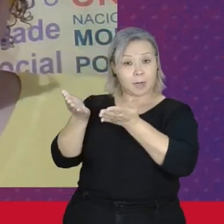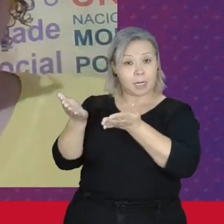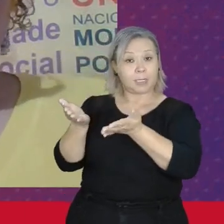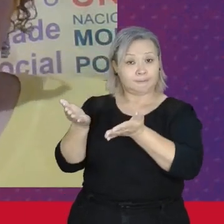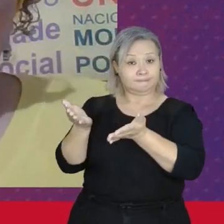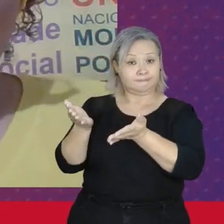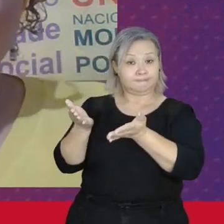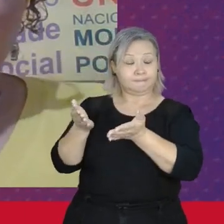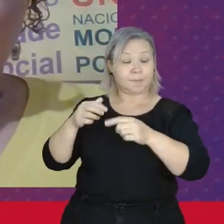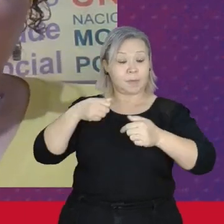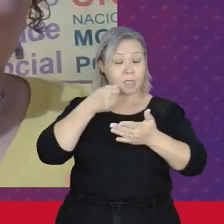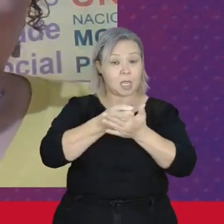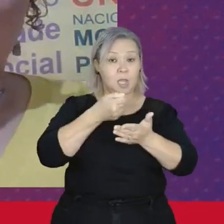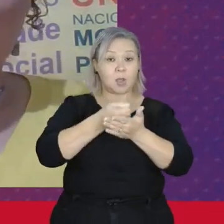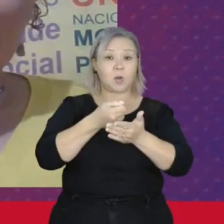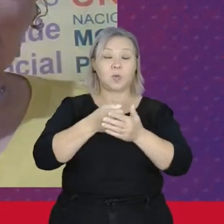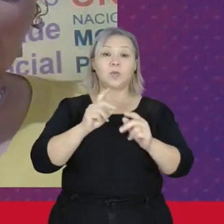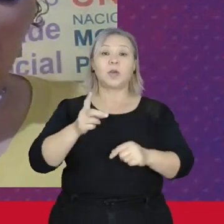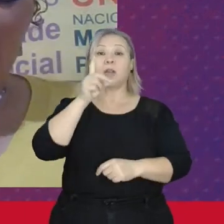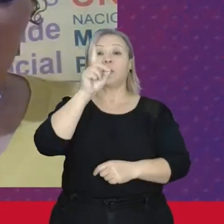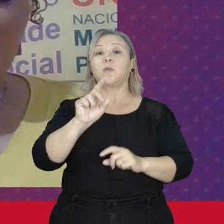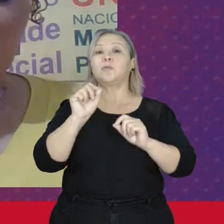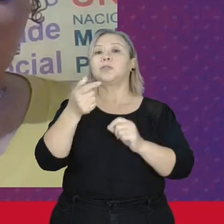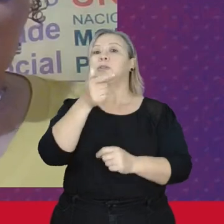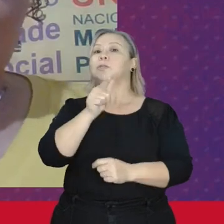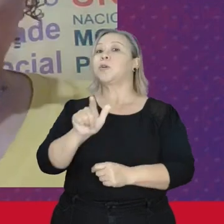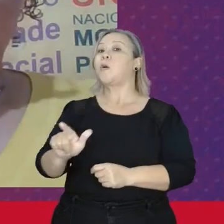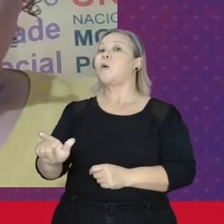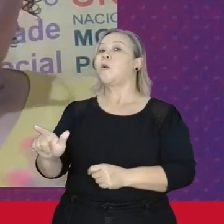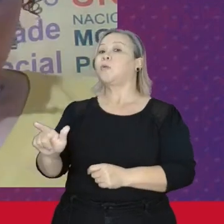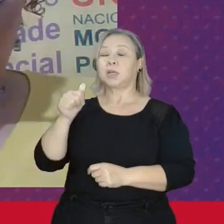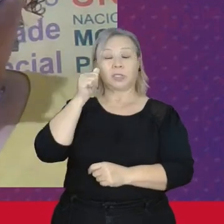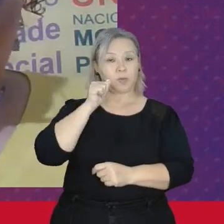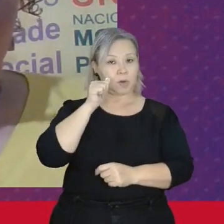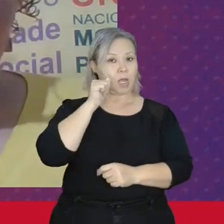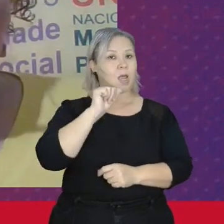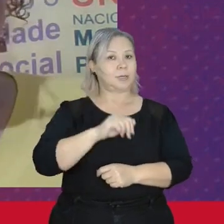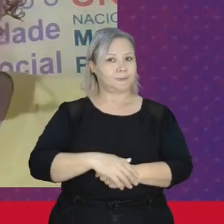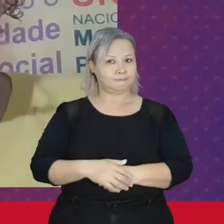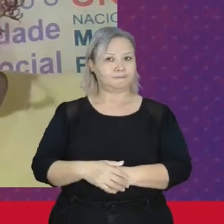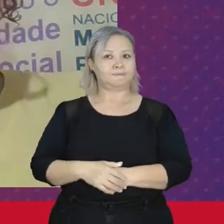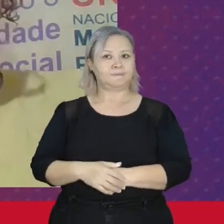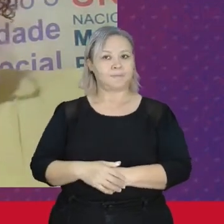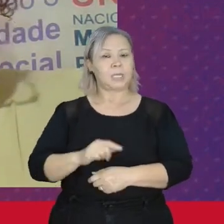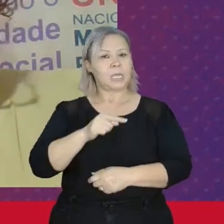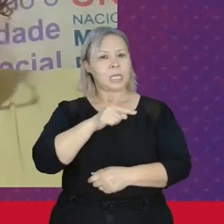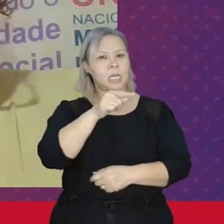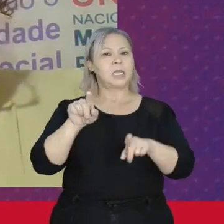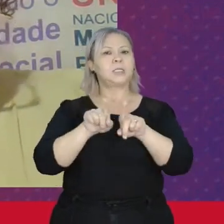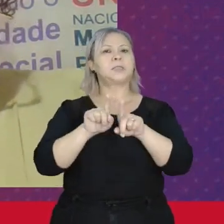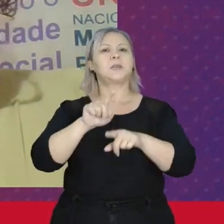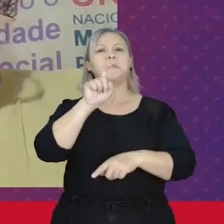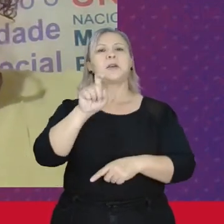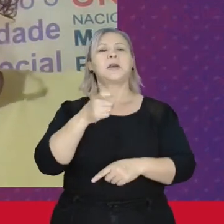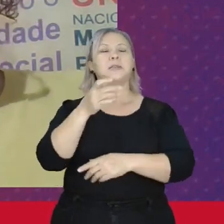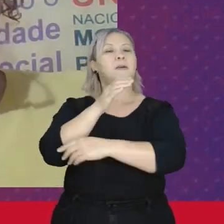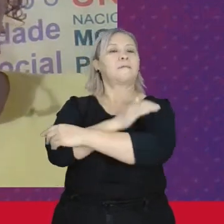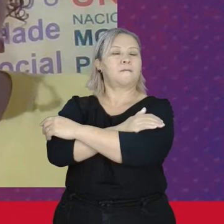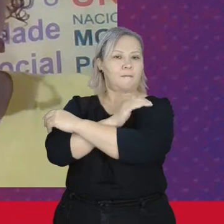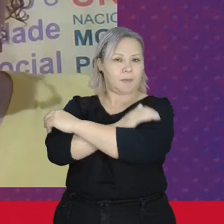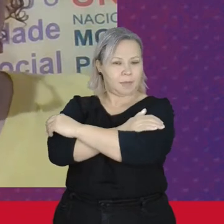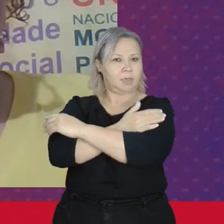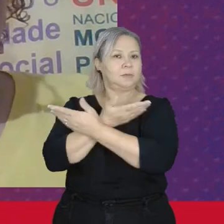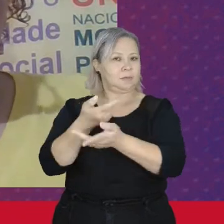vem lutando por direito de outras mulheres, né? Isso também é ser feminista,